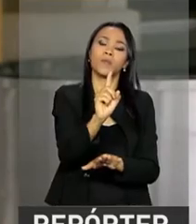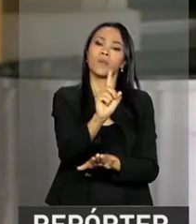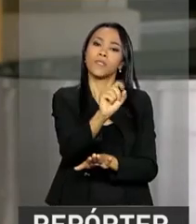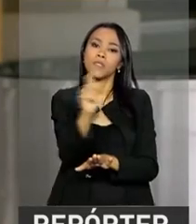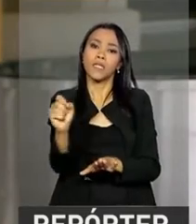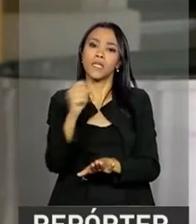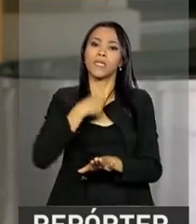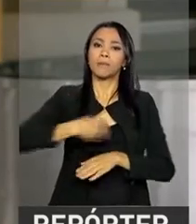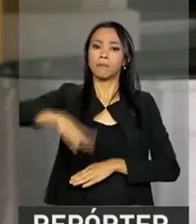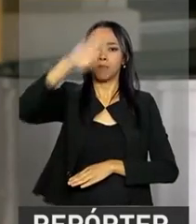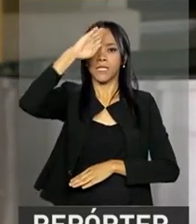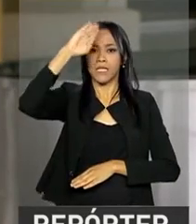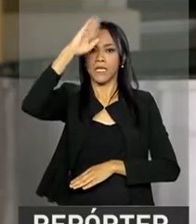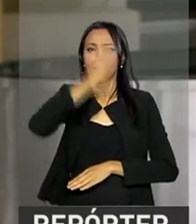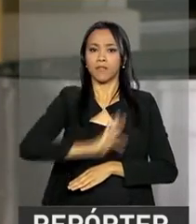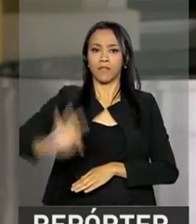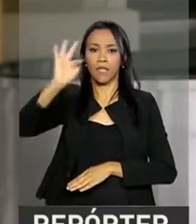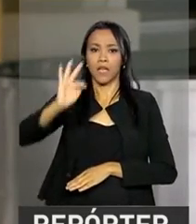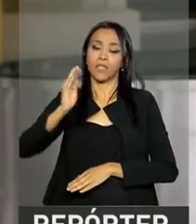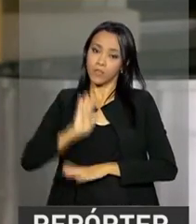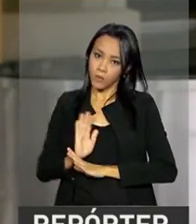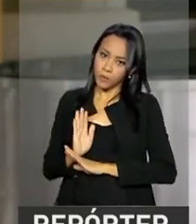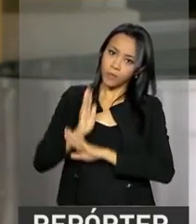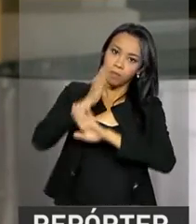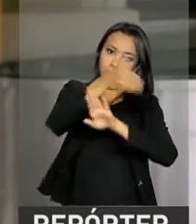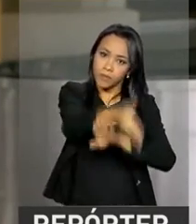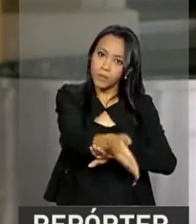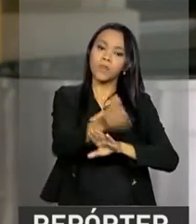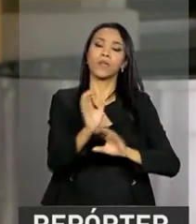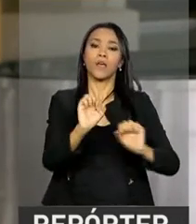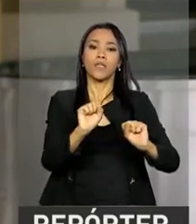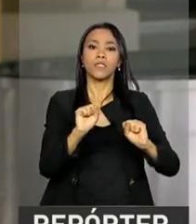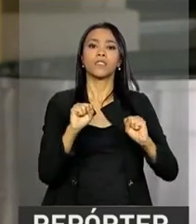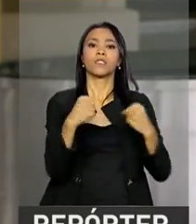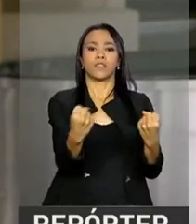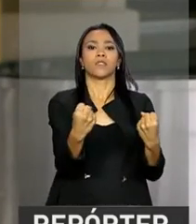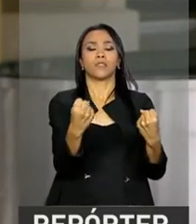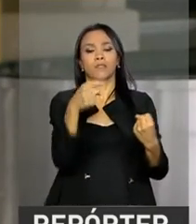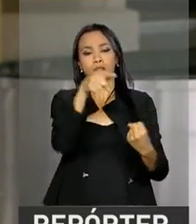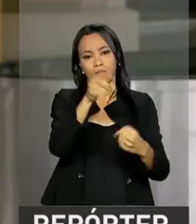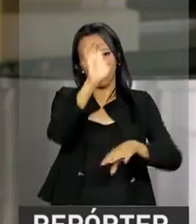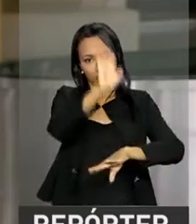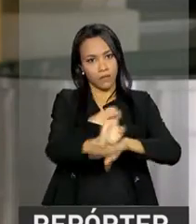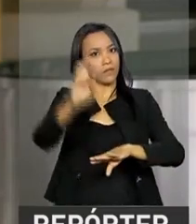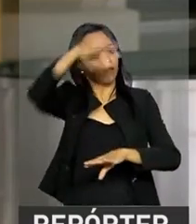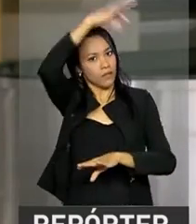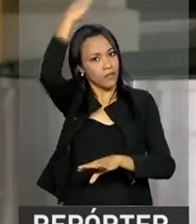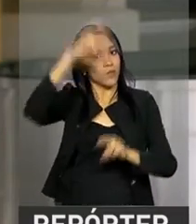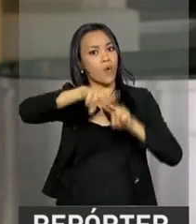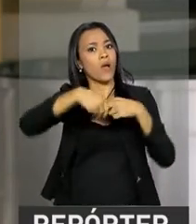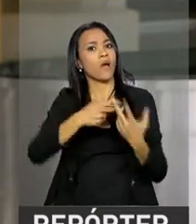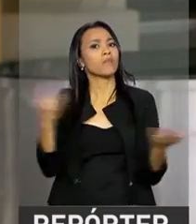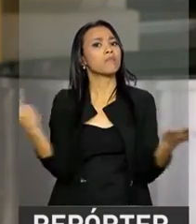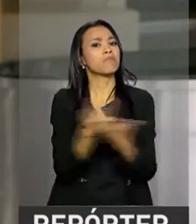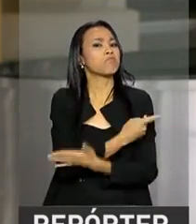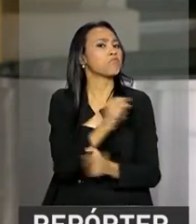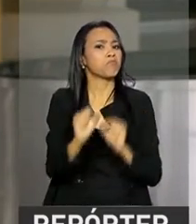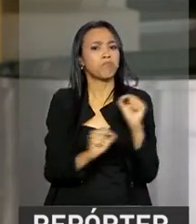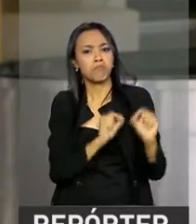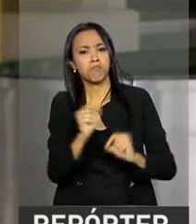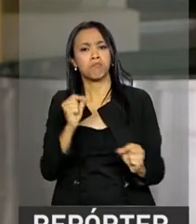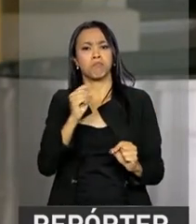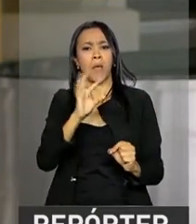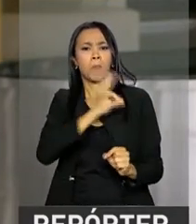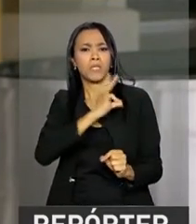militares federais reforçam a segurança no estado do espírito santo devido à greve dos policiais militares